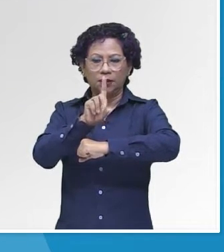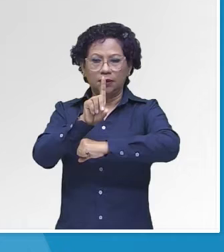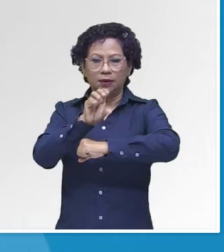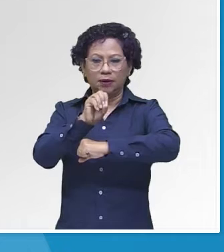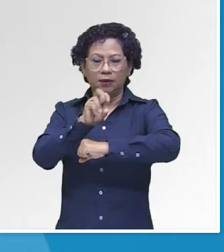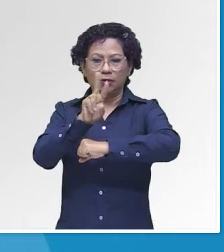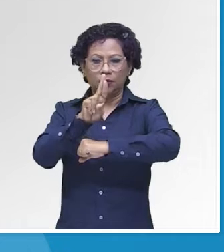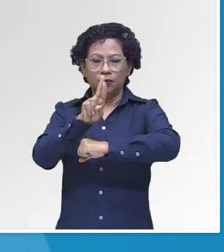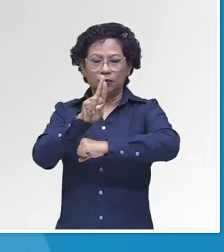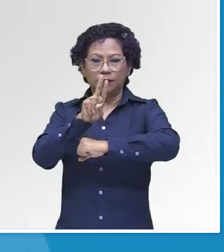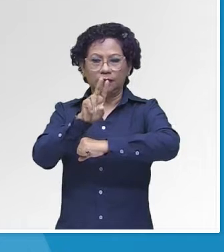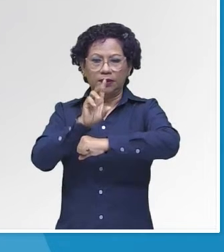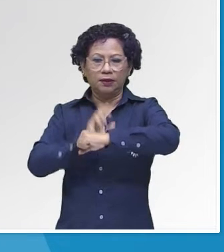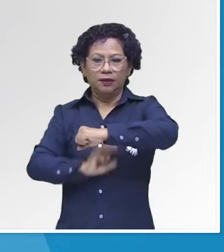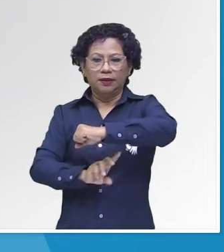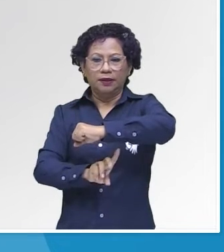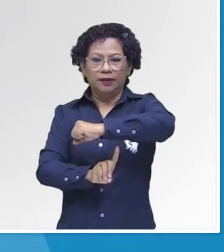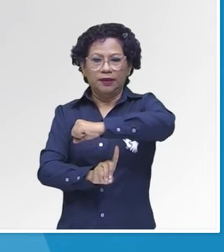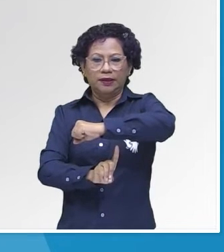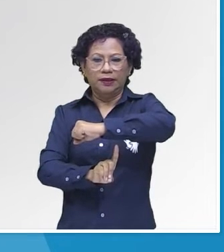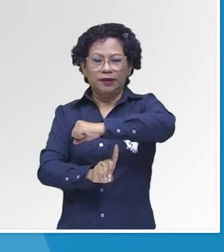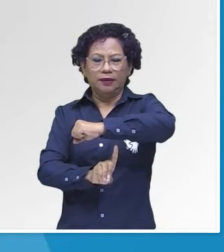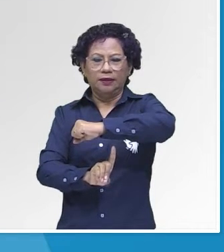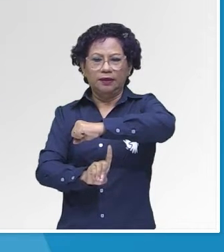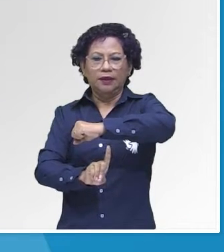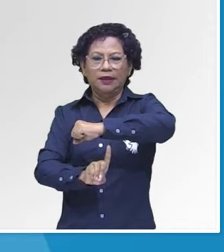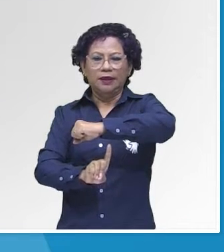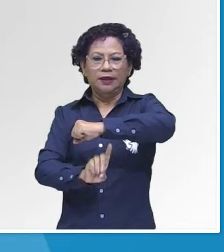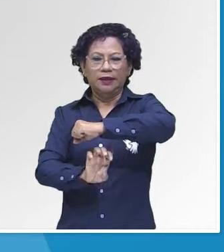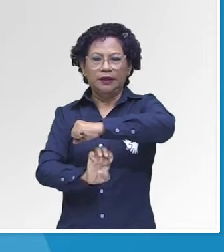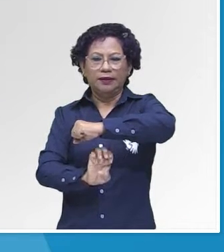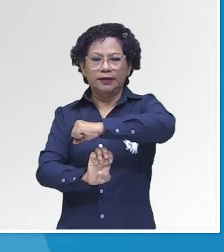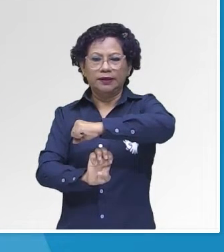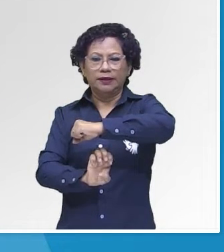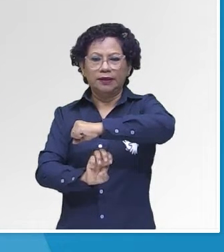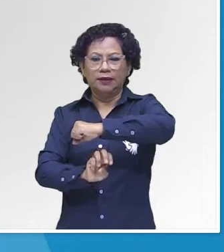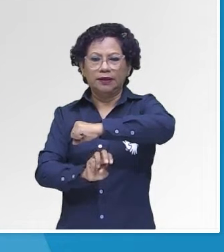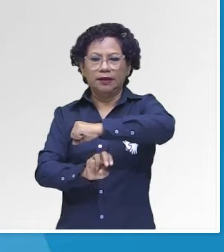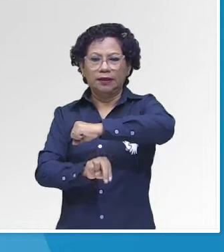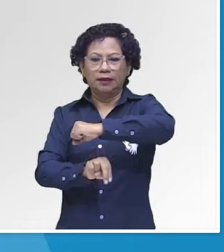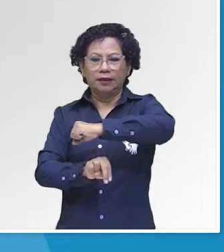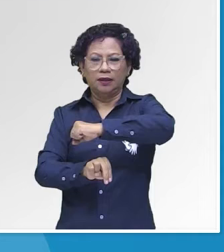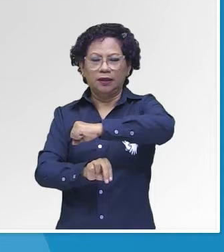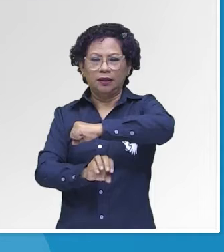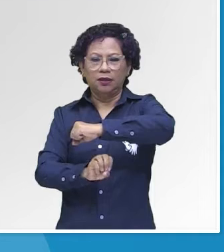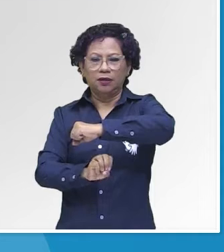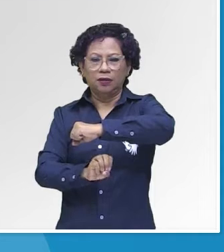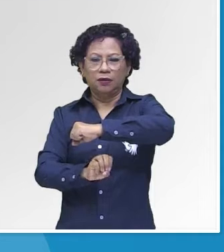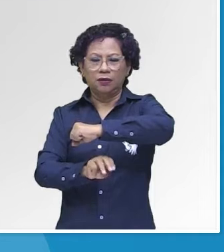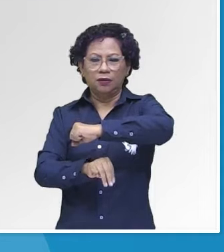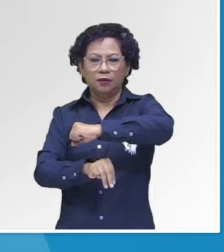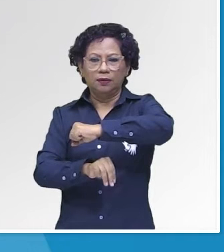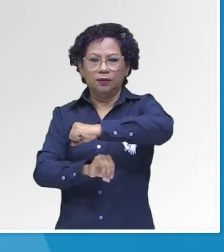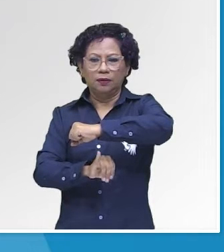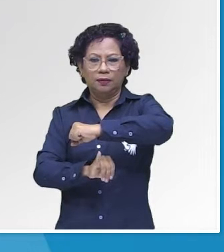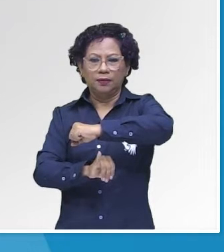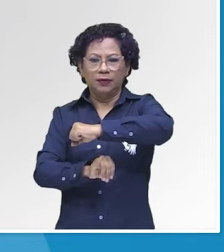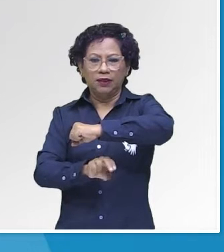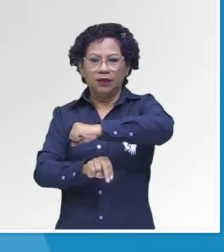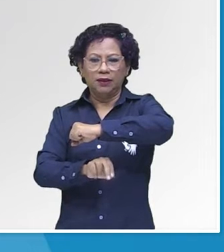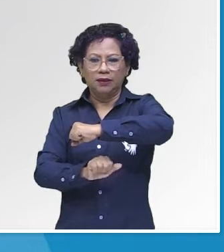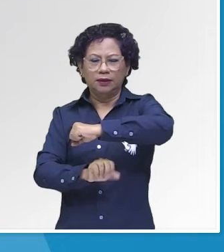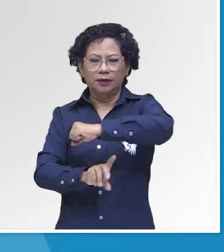são o quê? 4 notas, 4 personagens, portanto, o denominador teremos aqui 4. E